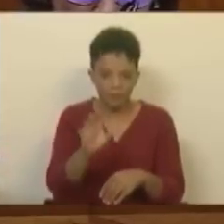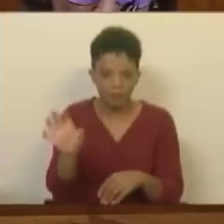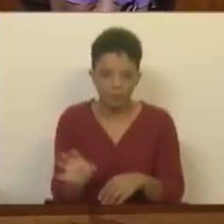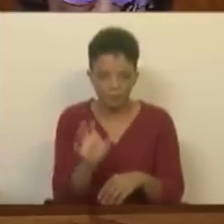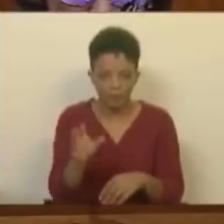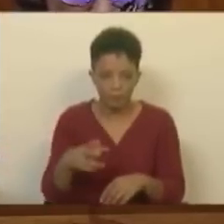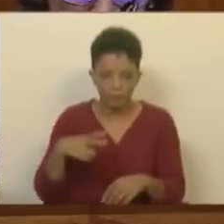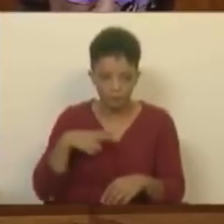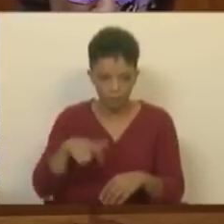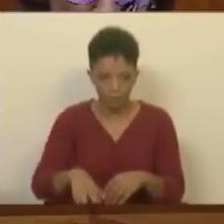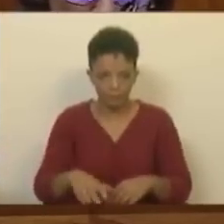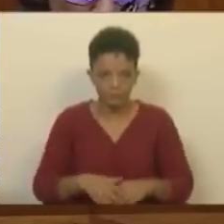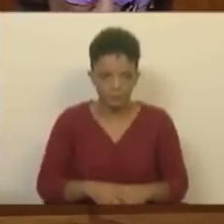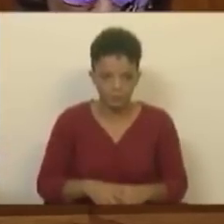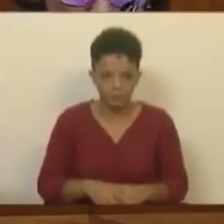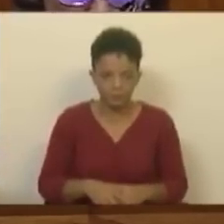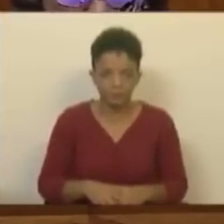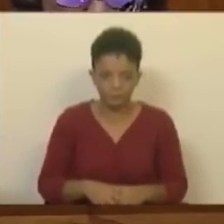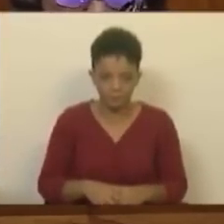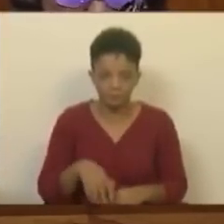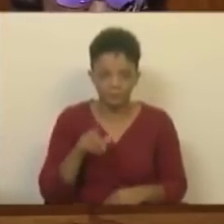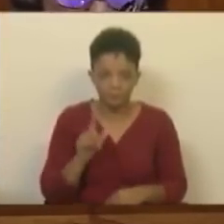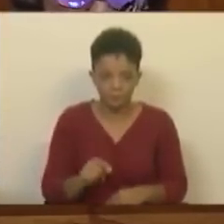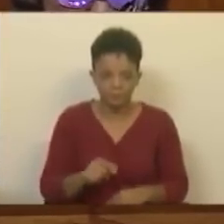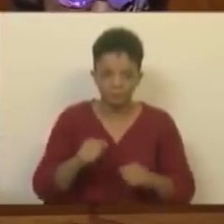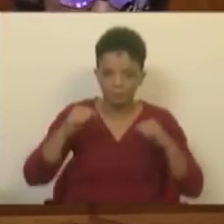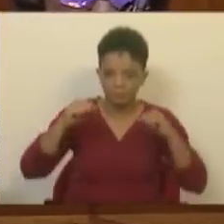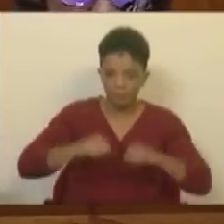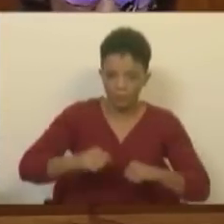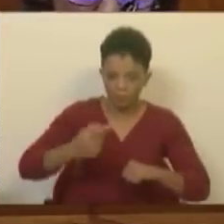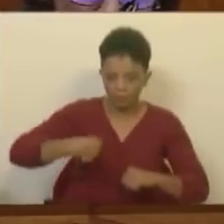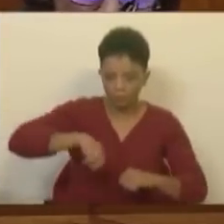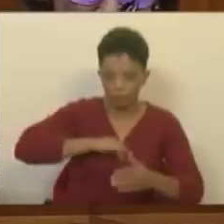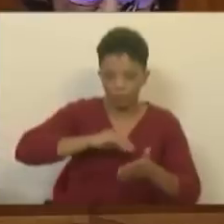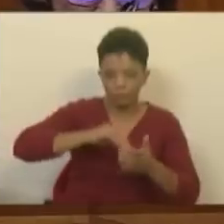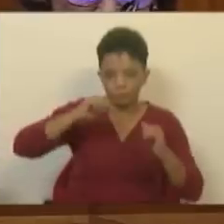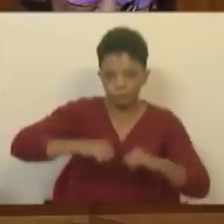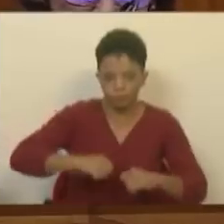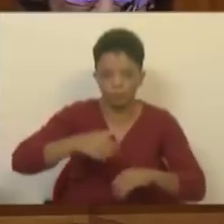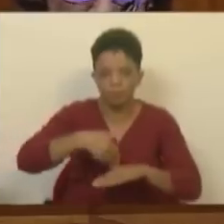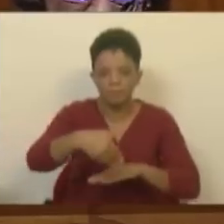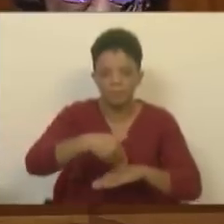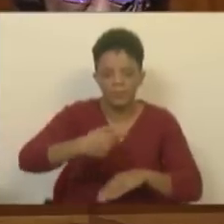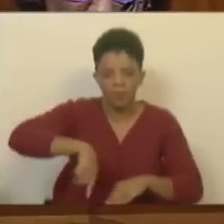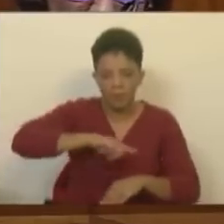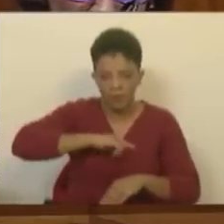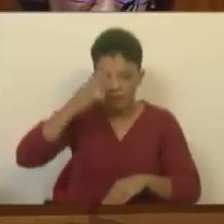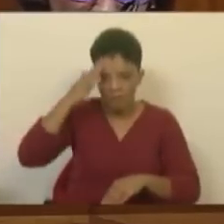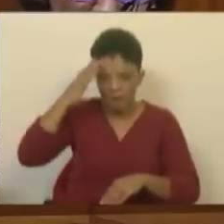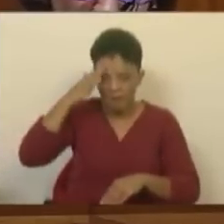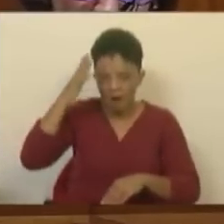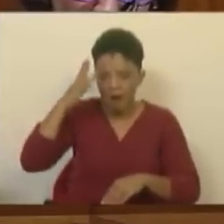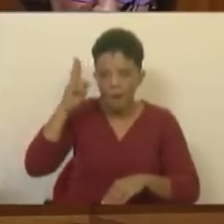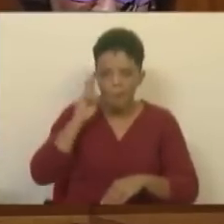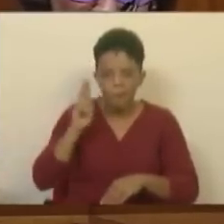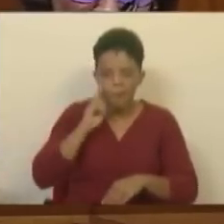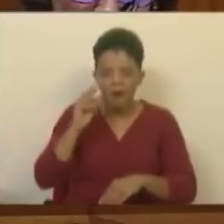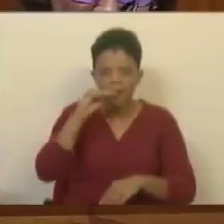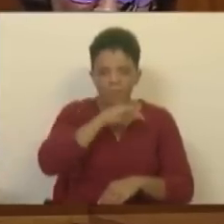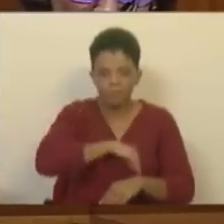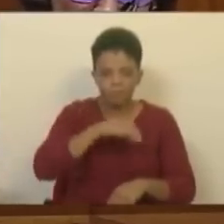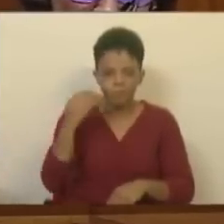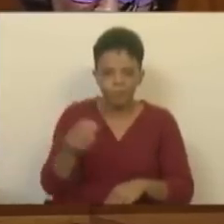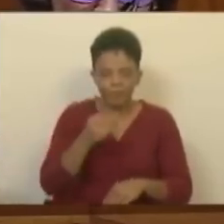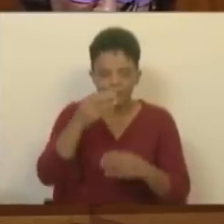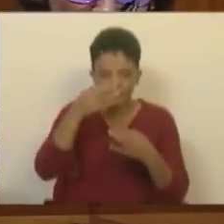de estar aqui em Portugal se é lugar num acordo que assinamos de Médio prazo nós provemos uma valorização dos salários